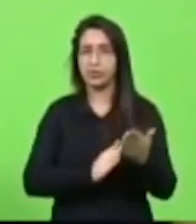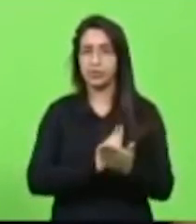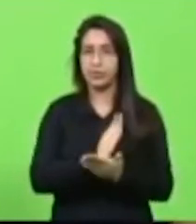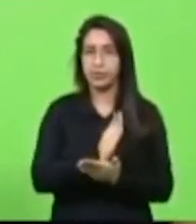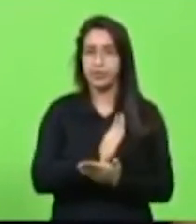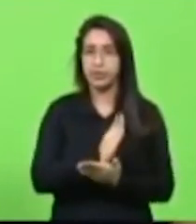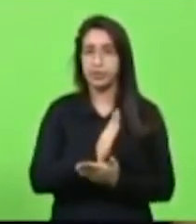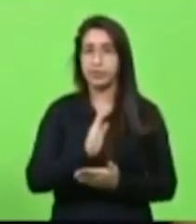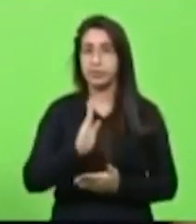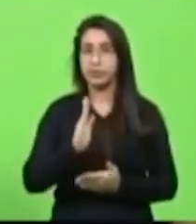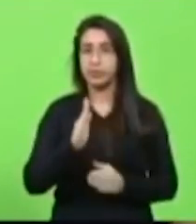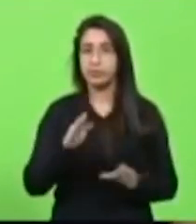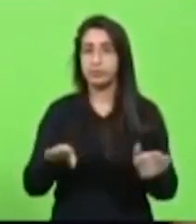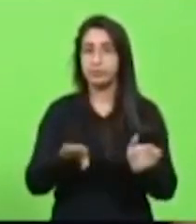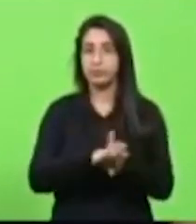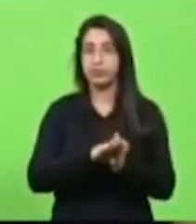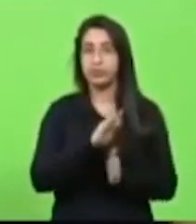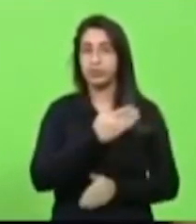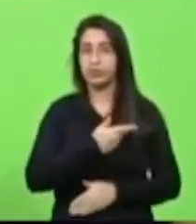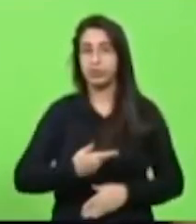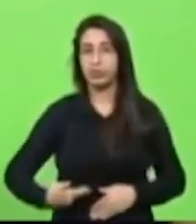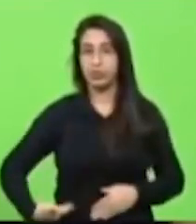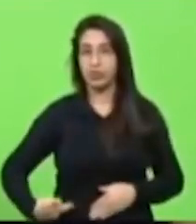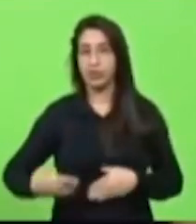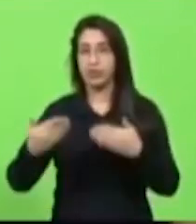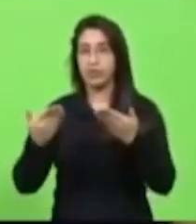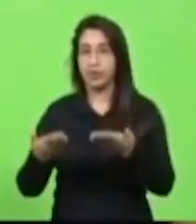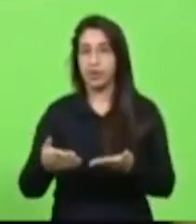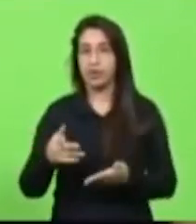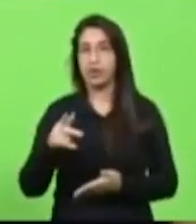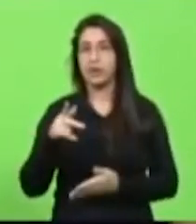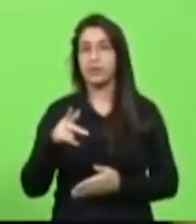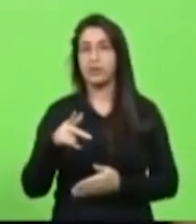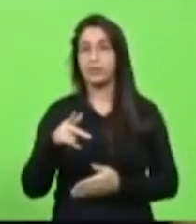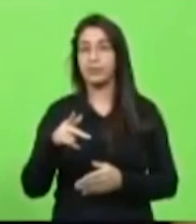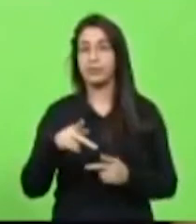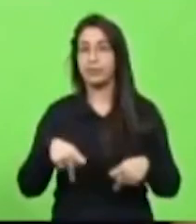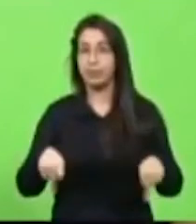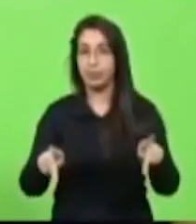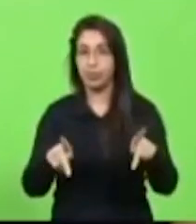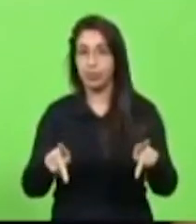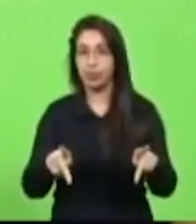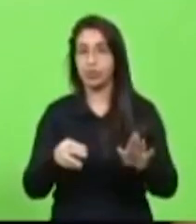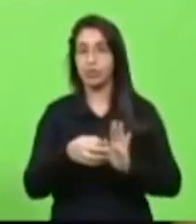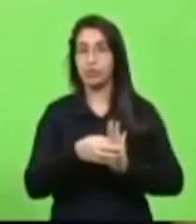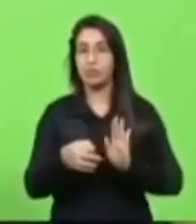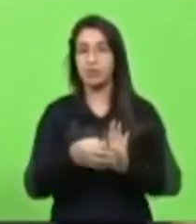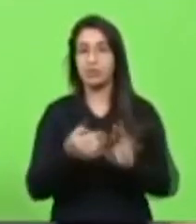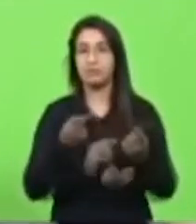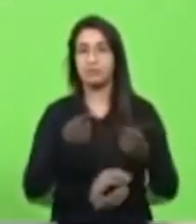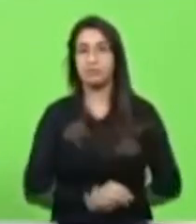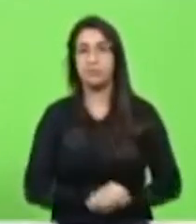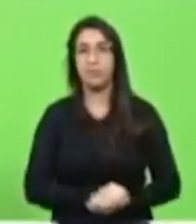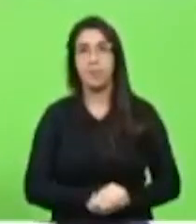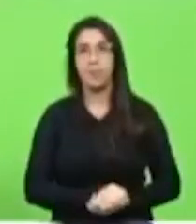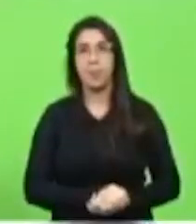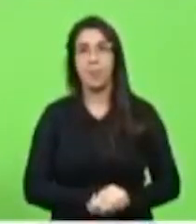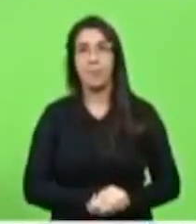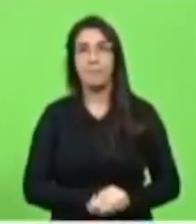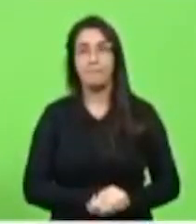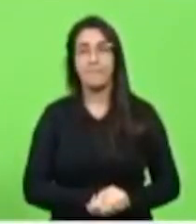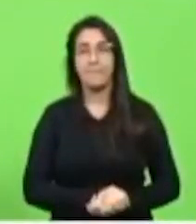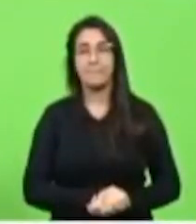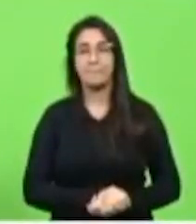o governo, a mesma procuradoria deu um parecer pela rejeição, pela inconstitucionalidade. Presidente, quero